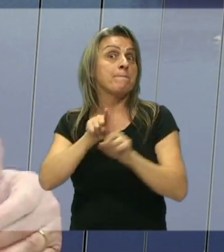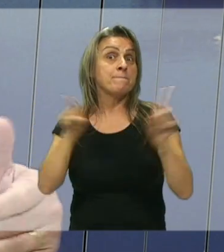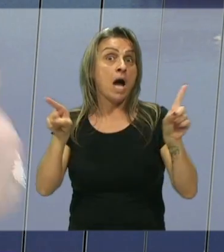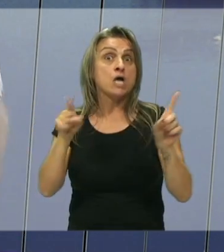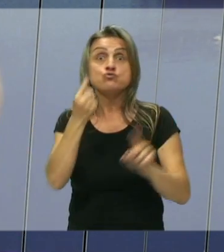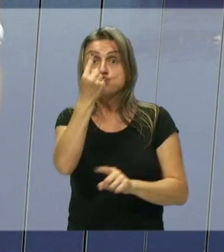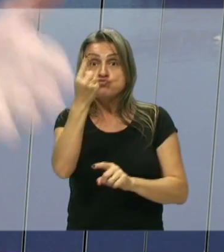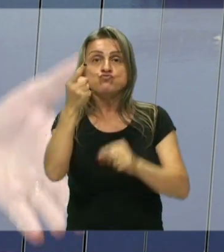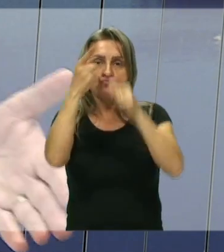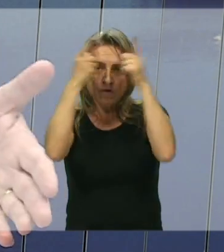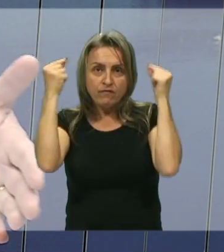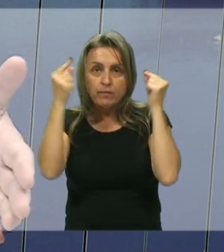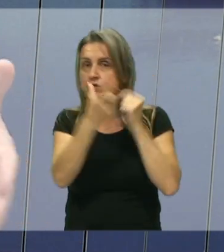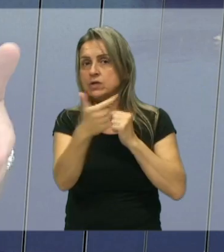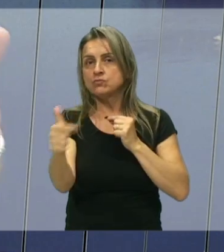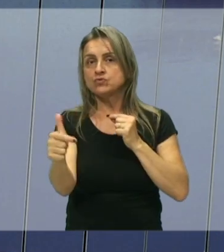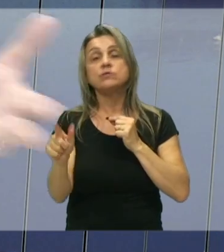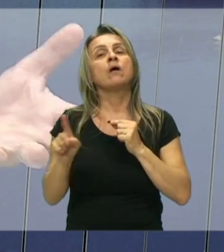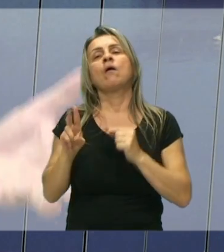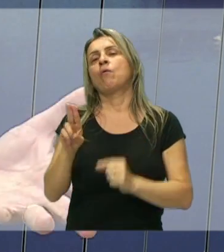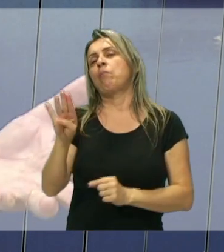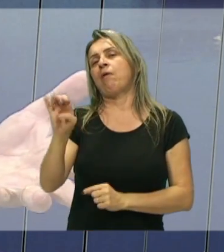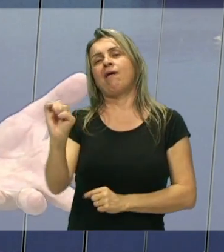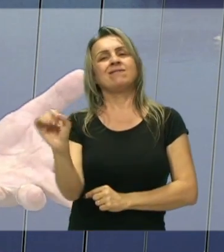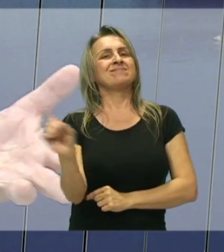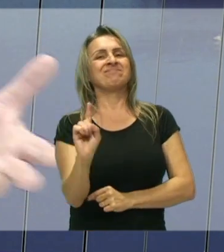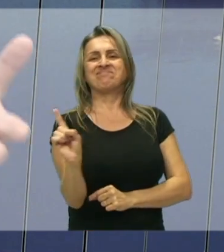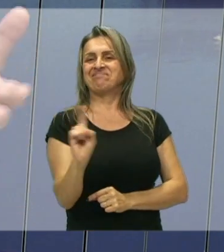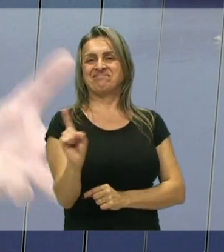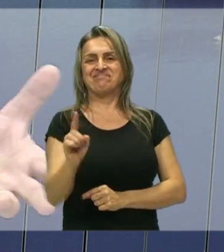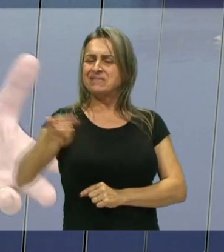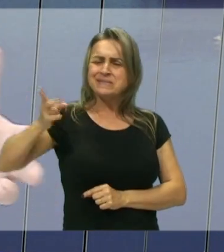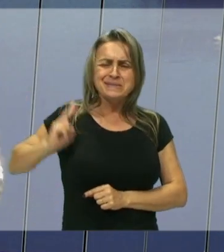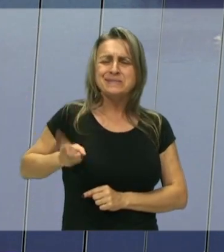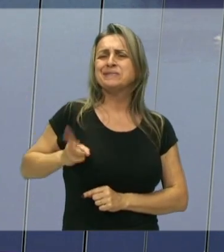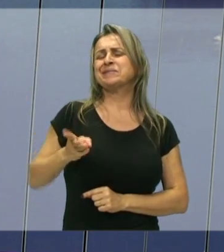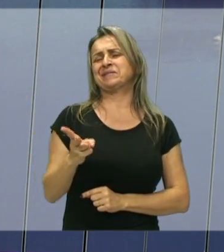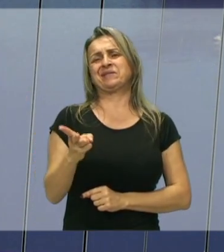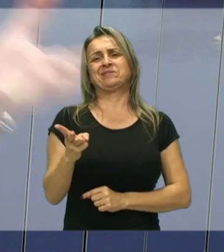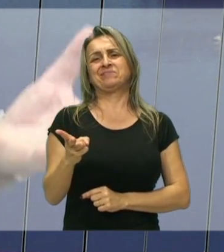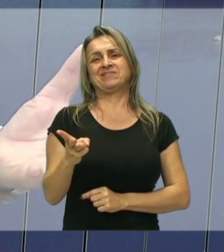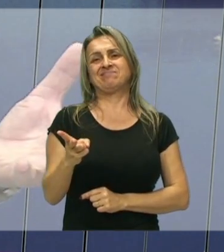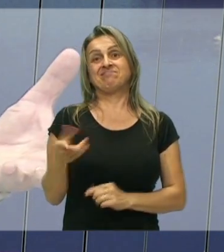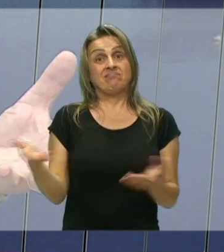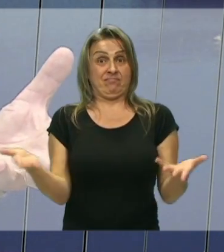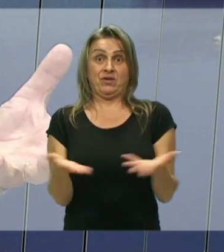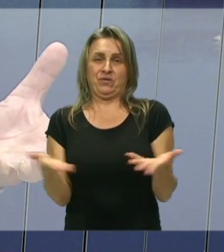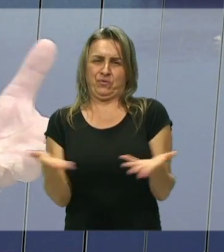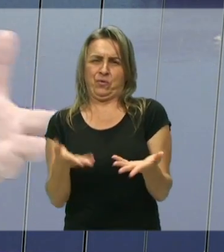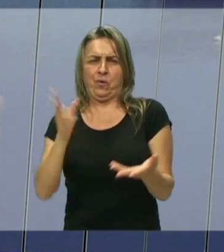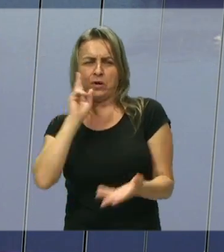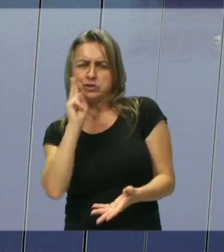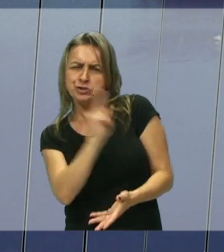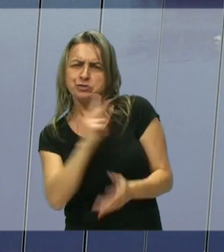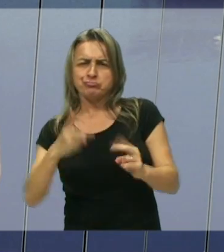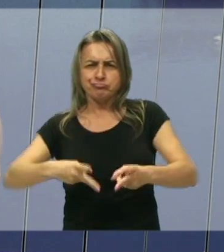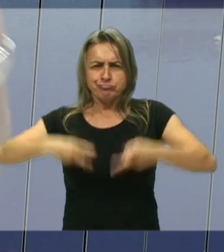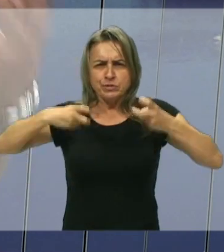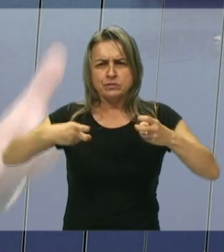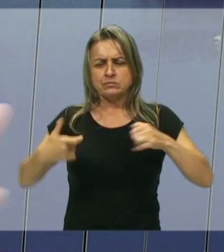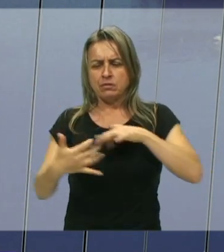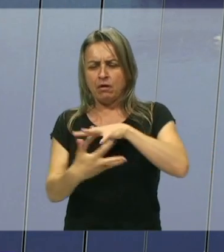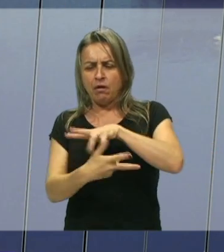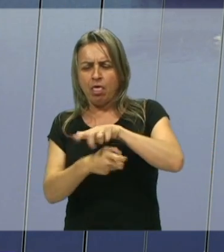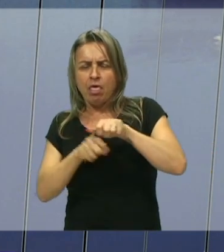saúde. E isso é devido, né, para essa equipe, e que a gente acabou de ver na pandemia, né, tanto